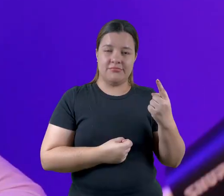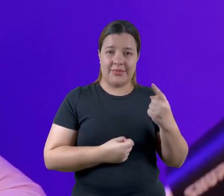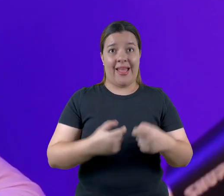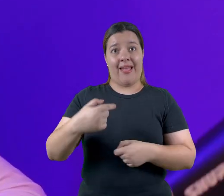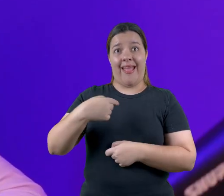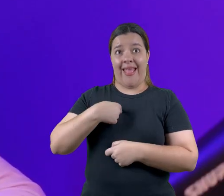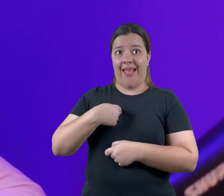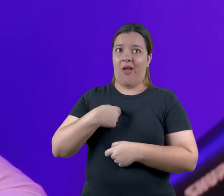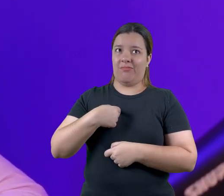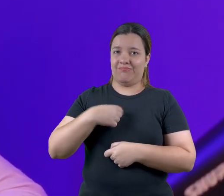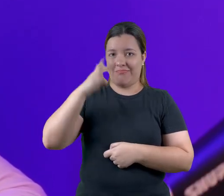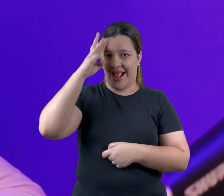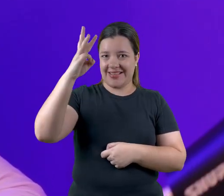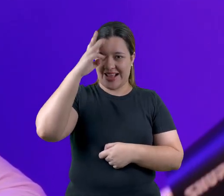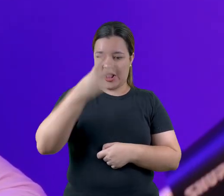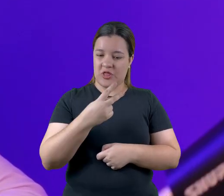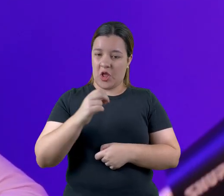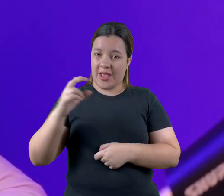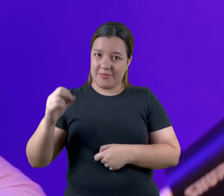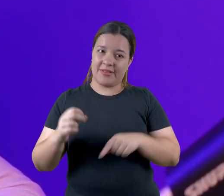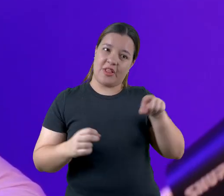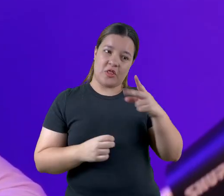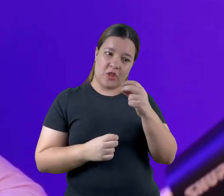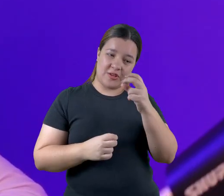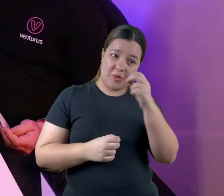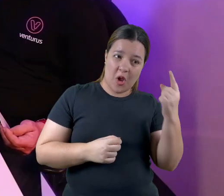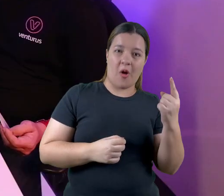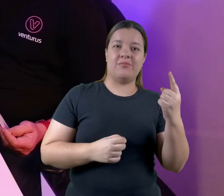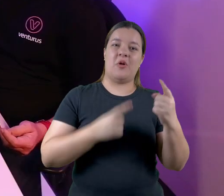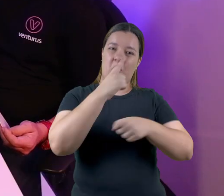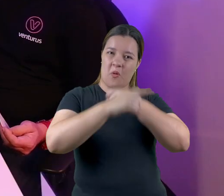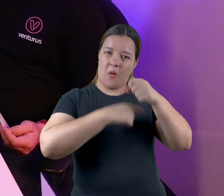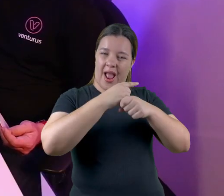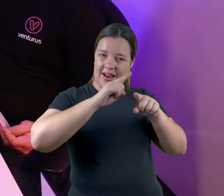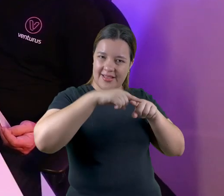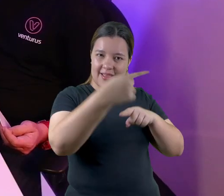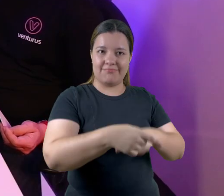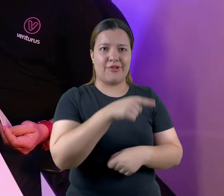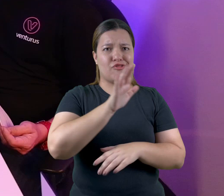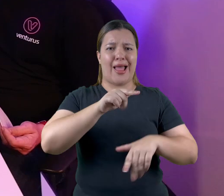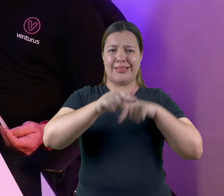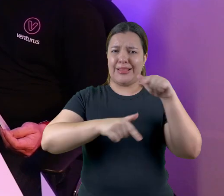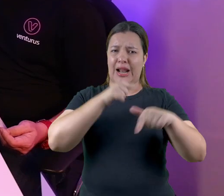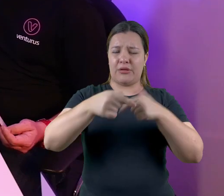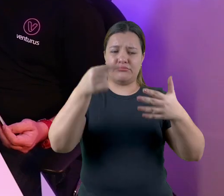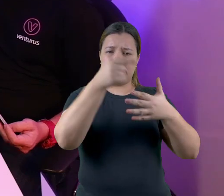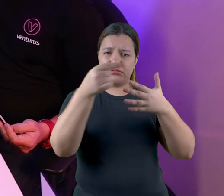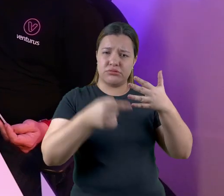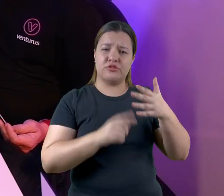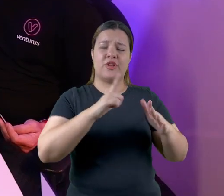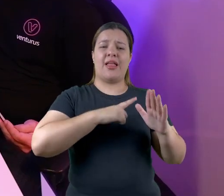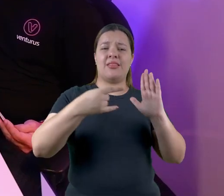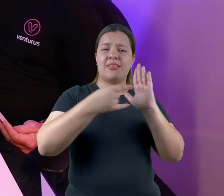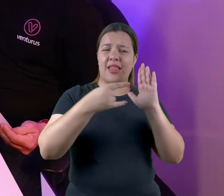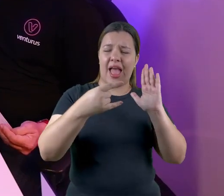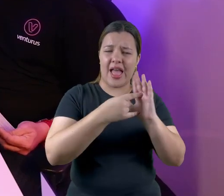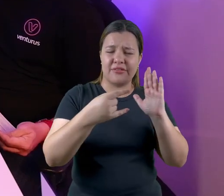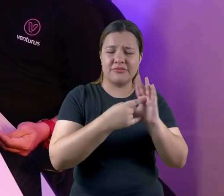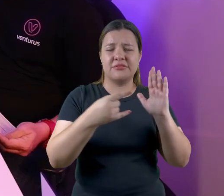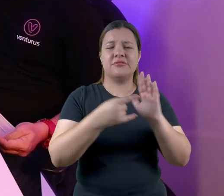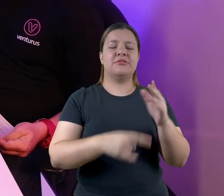2001 2001 2000 fui eu né 2 2000 estava 2001 já foi tudo aqui no venturas viu já foi